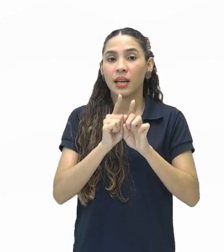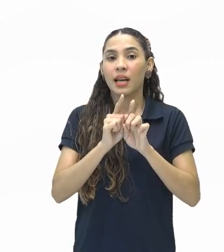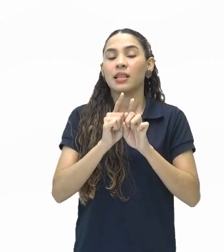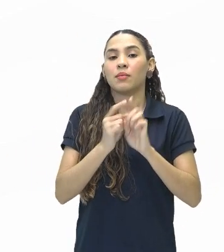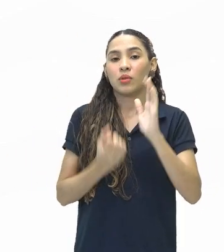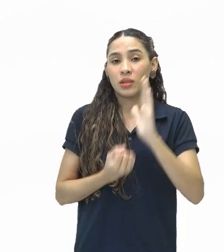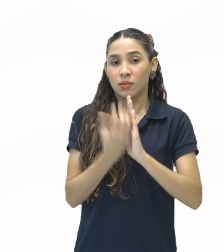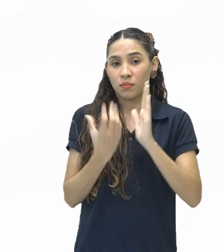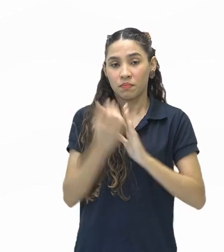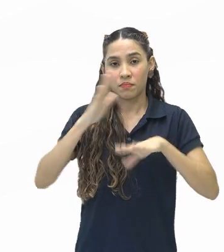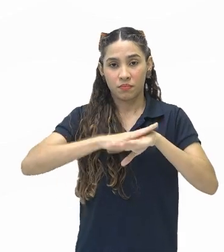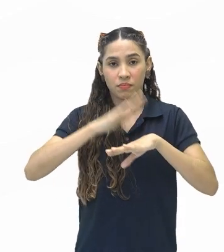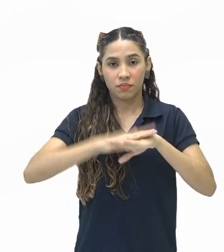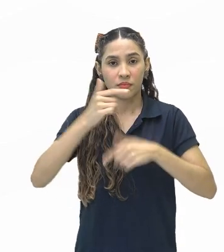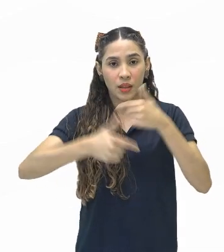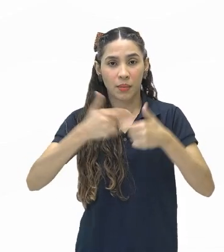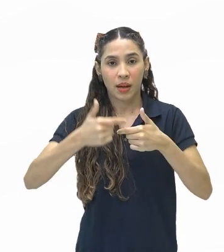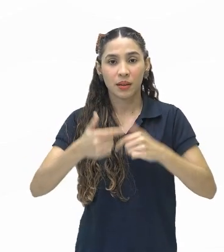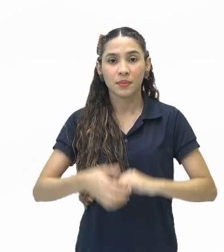do seu trabalho.